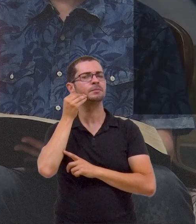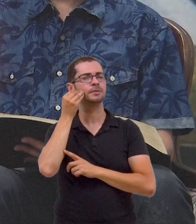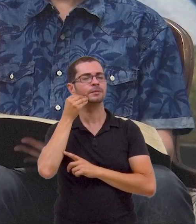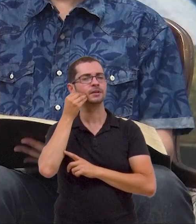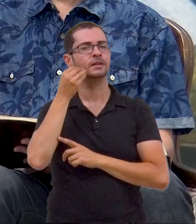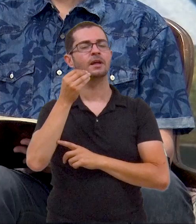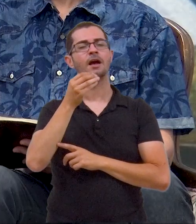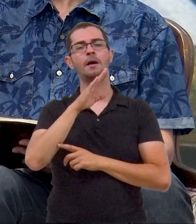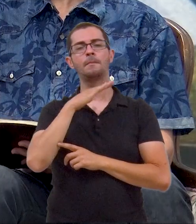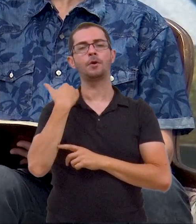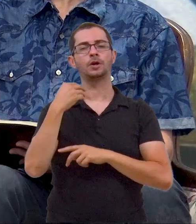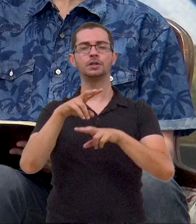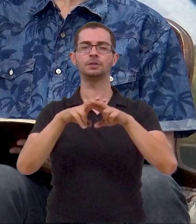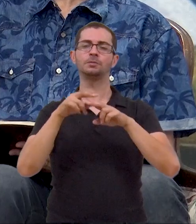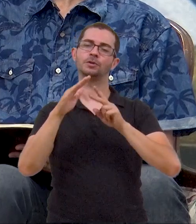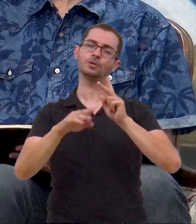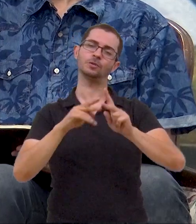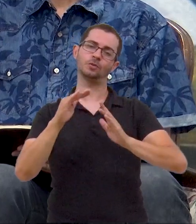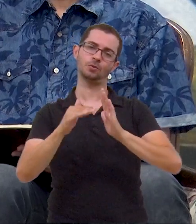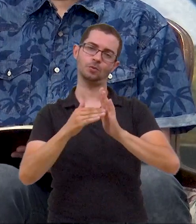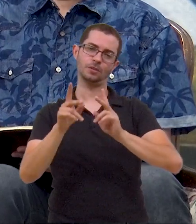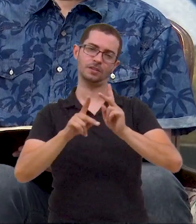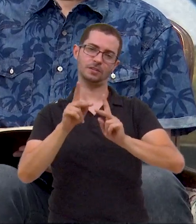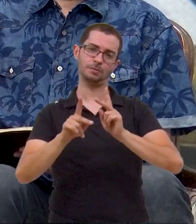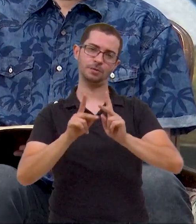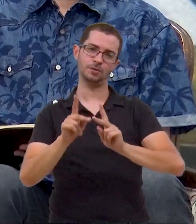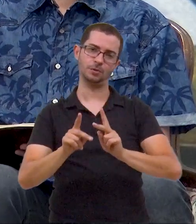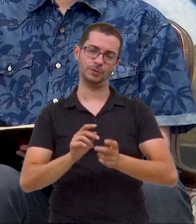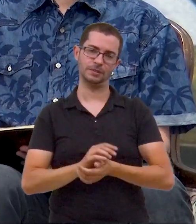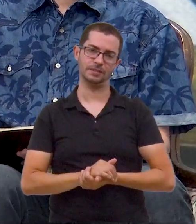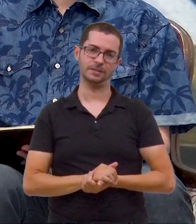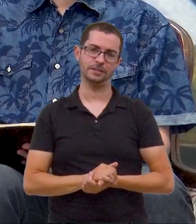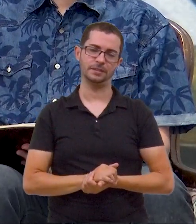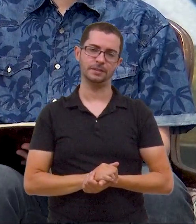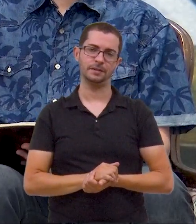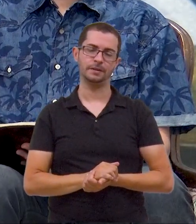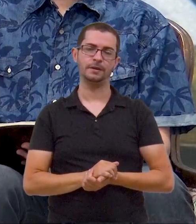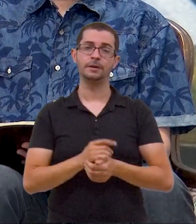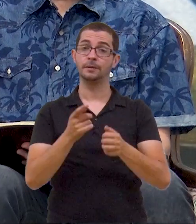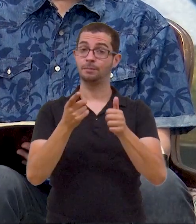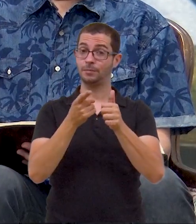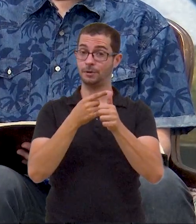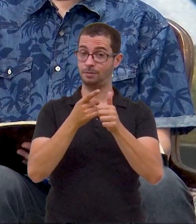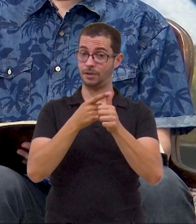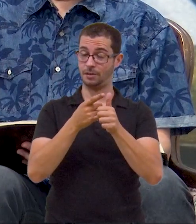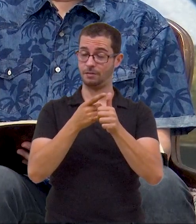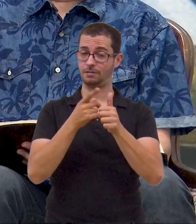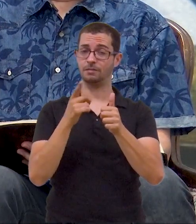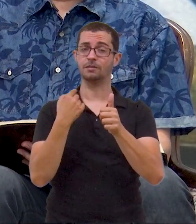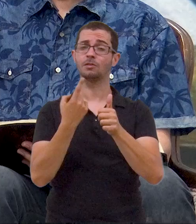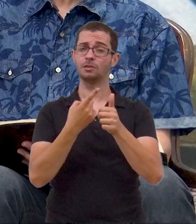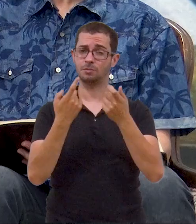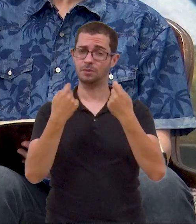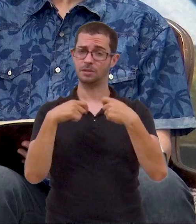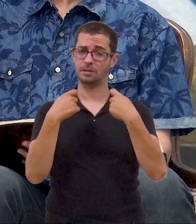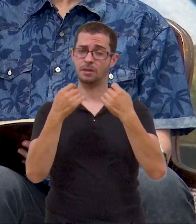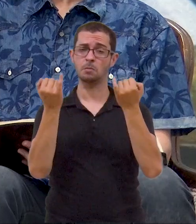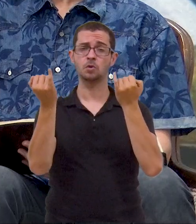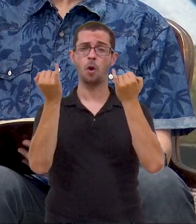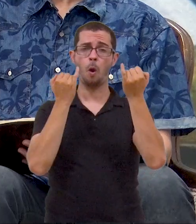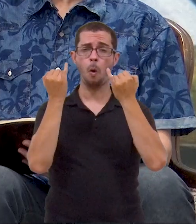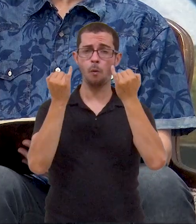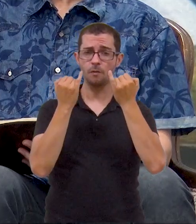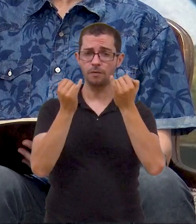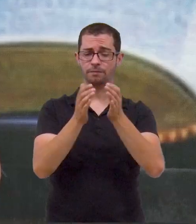homem. Olha só. Primeiro, nós precisamos ouvir a palavra de Deus. Como